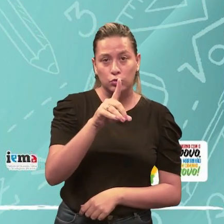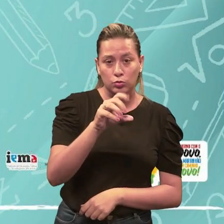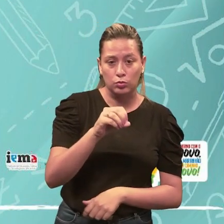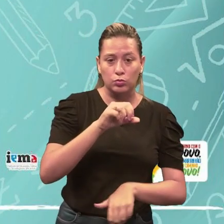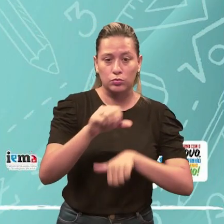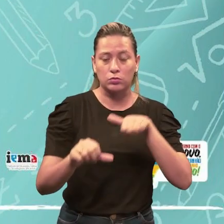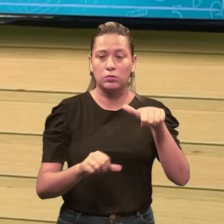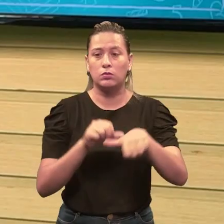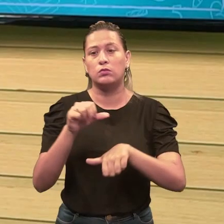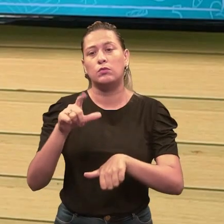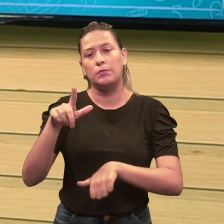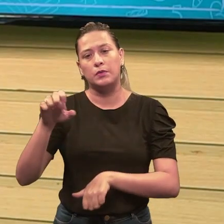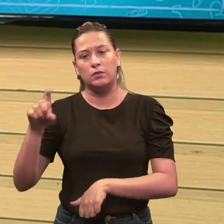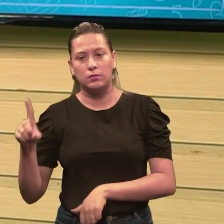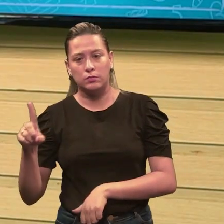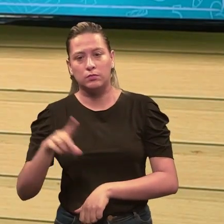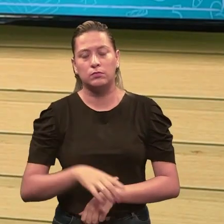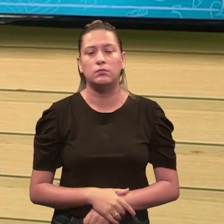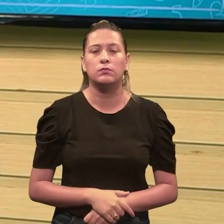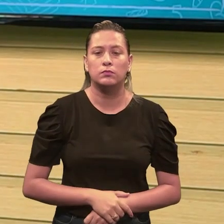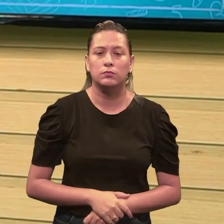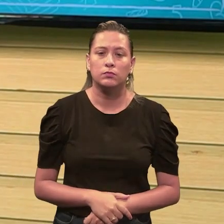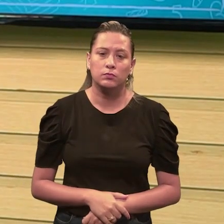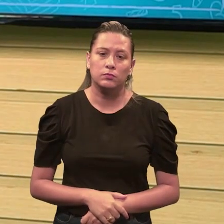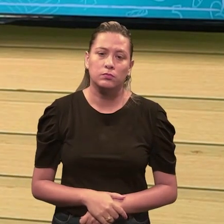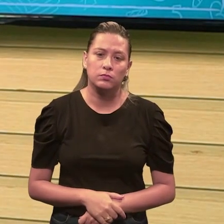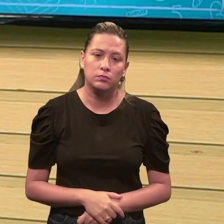LED, tá? Quando as setinhas estão